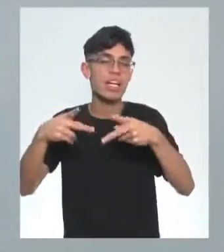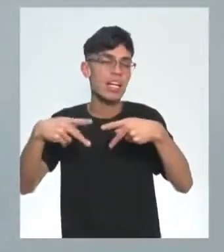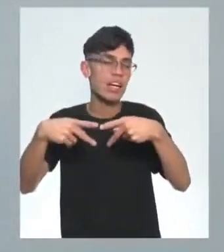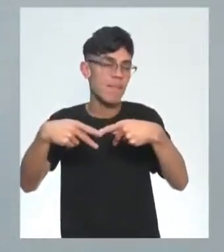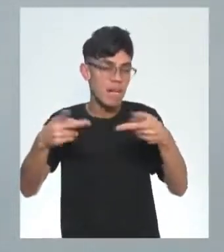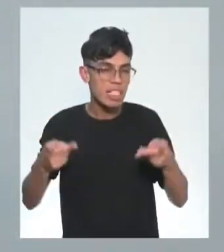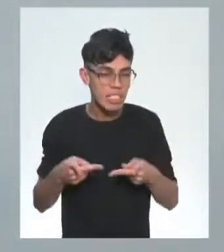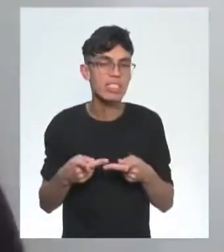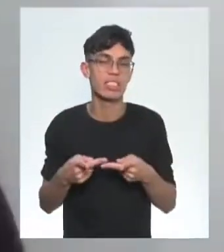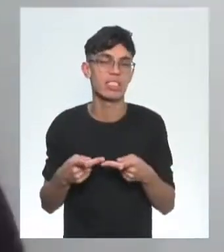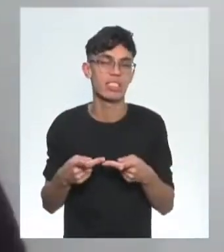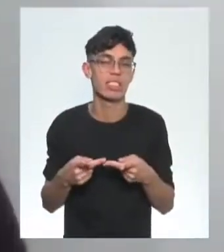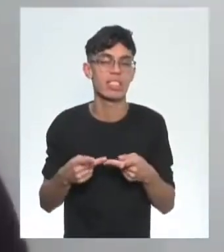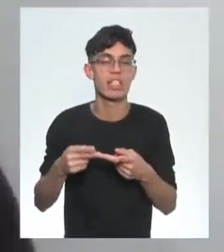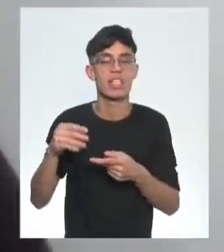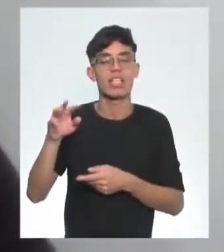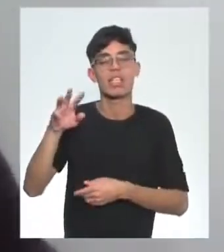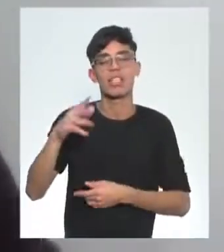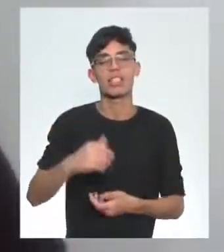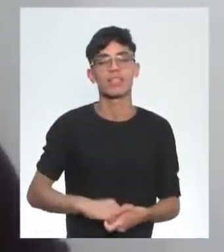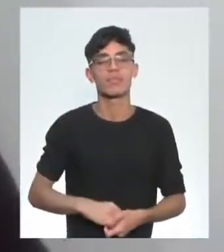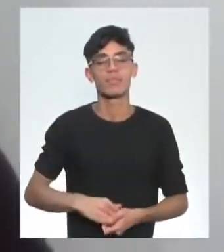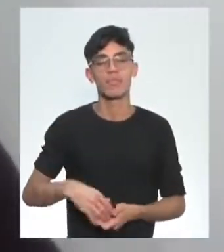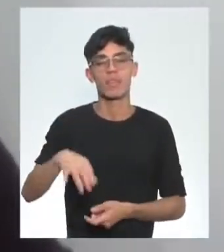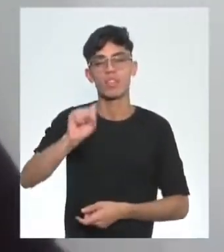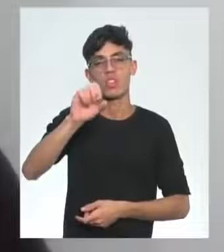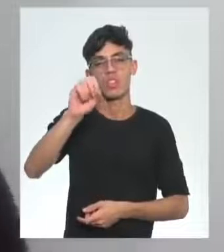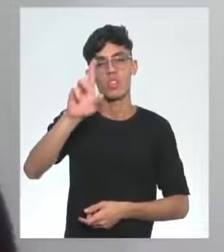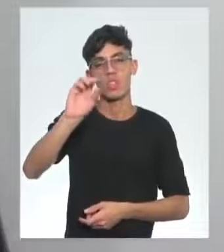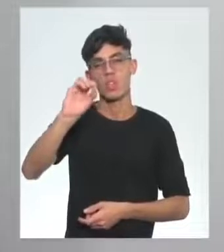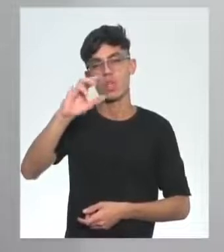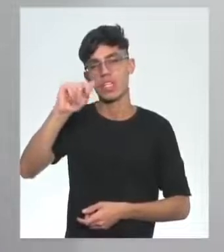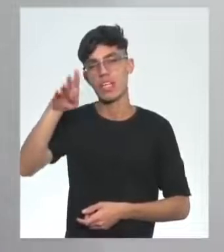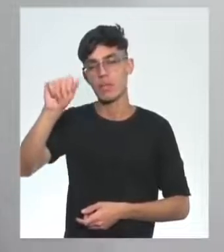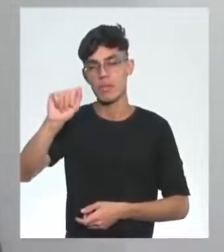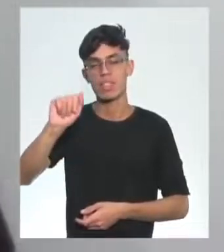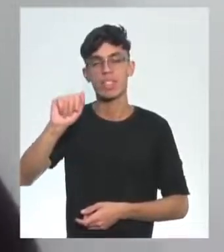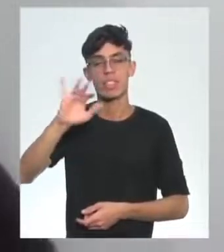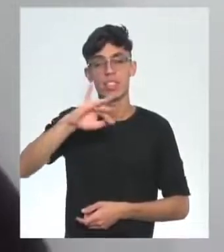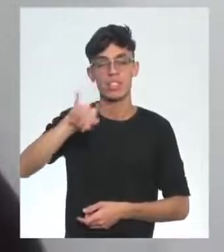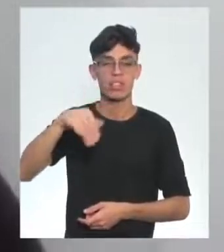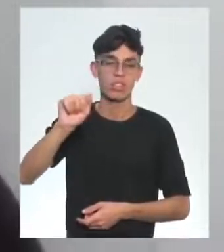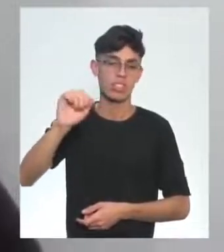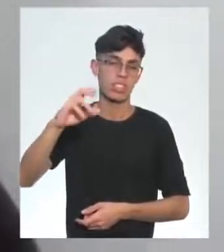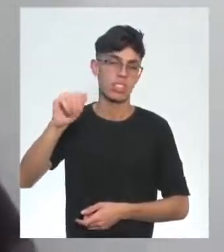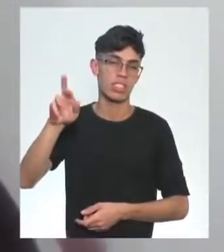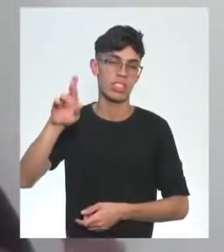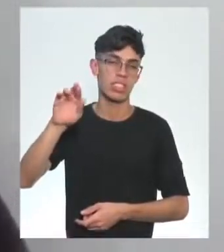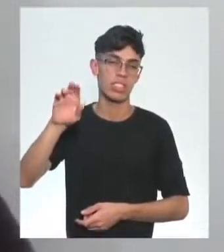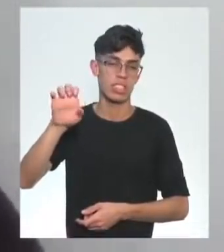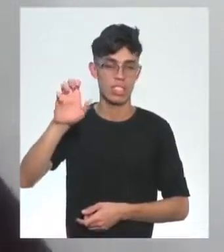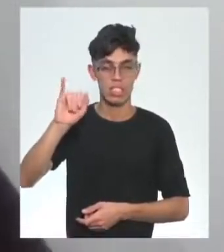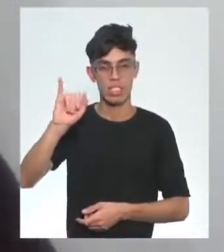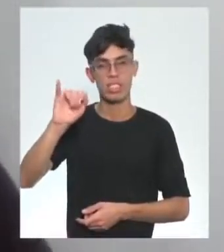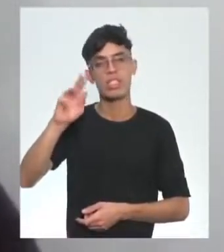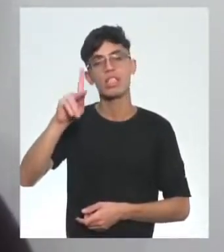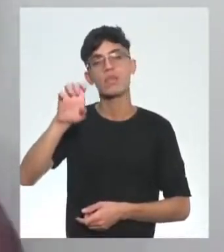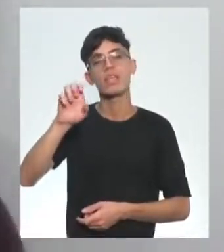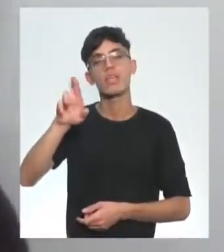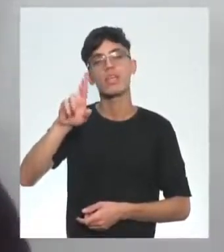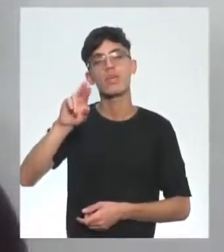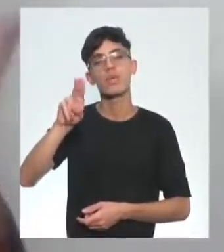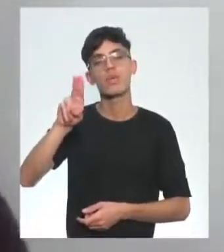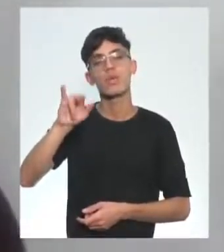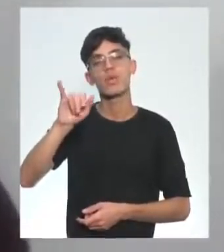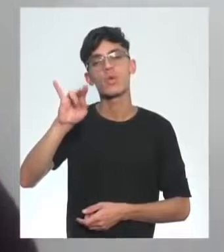Barueri, Carapicuíba, Sorocaba. Aí, ó, bacana, Jacareí, Americana, isso, Peruíbe. Então, olha